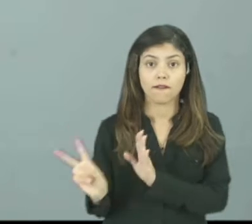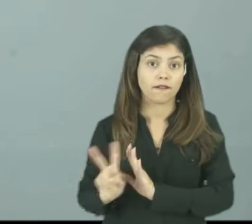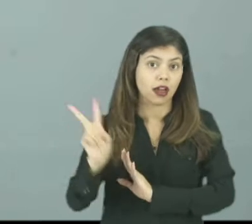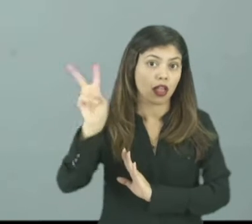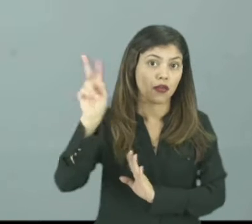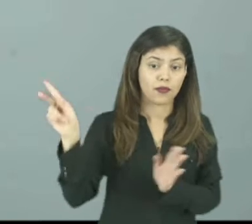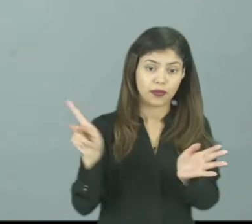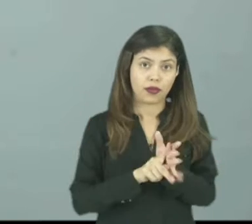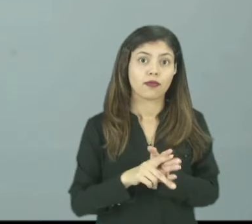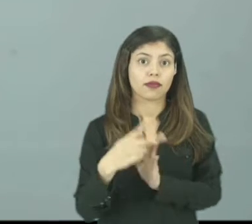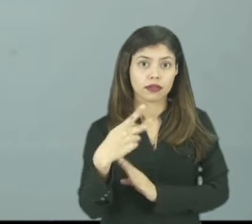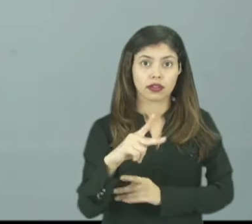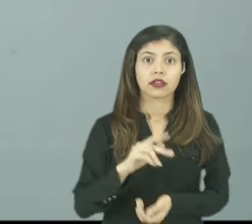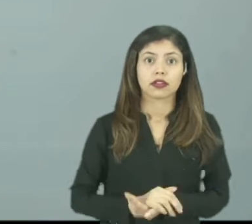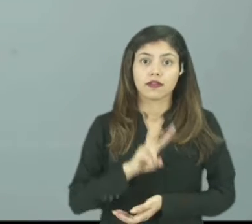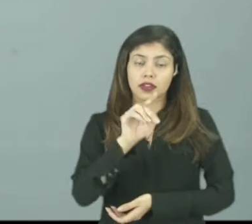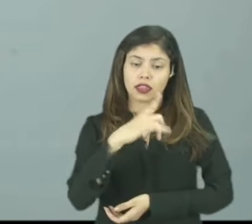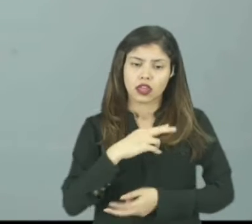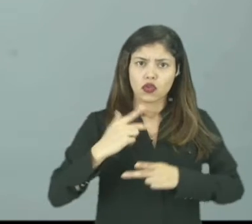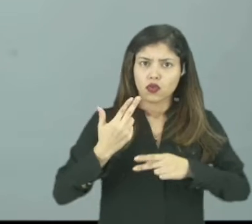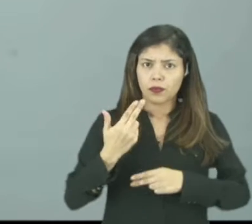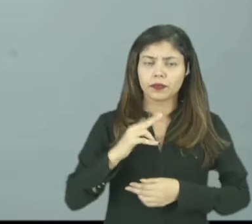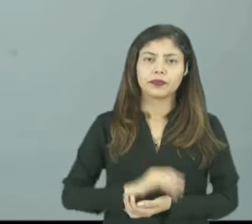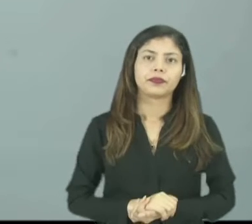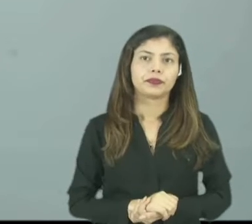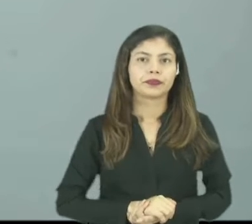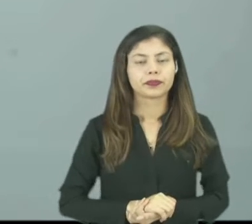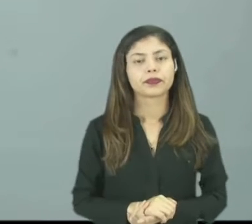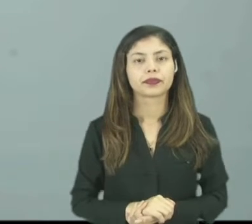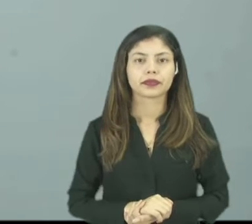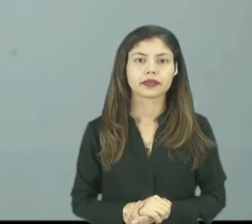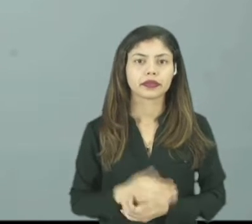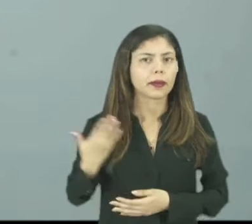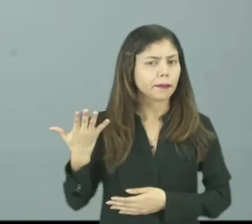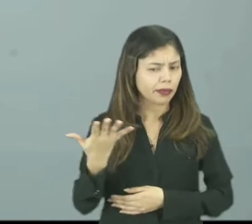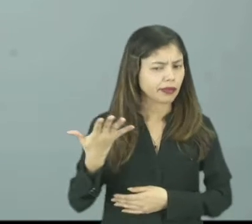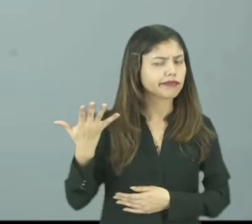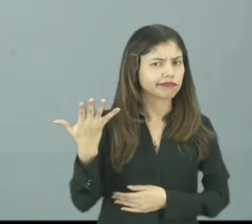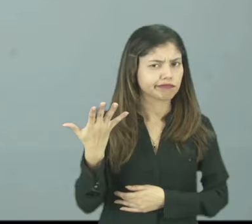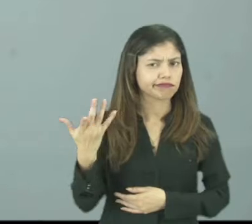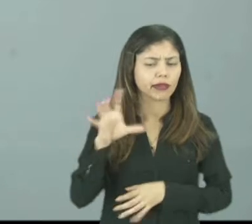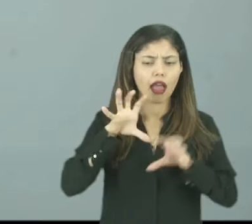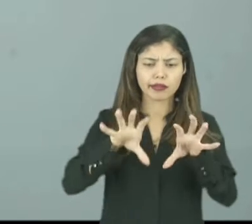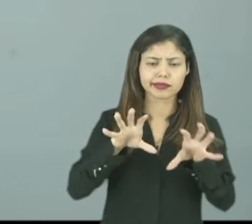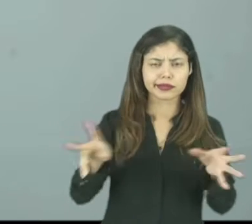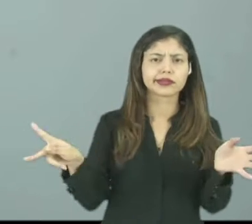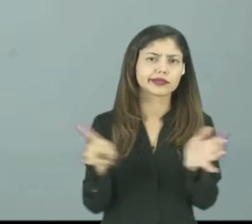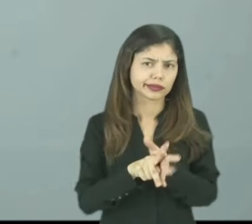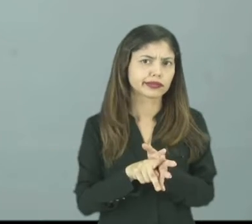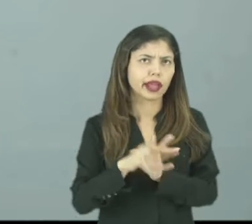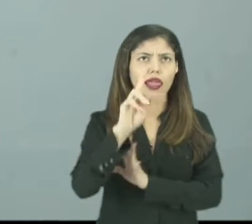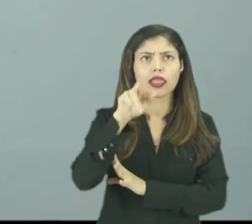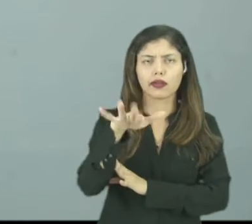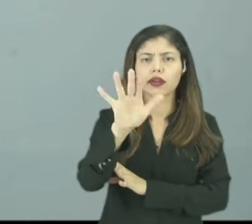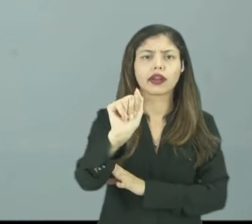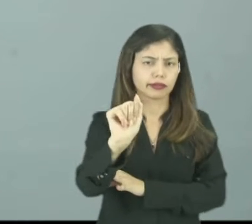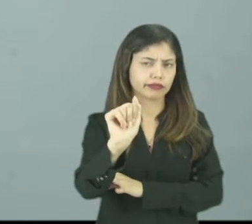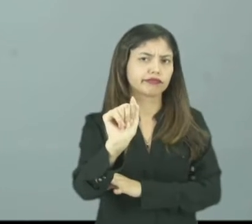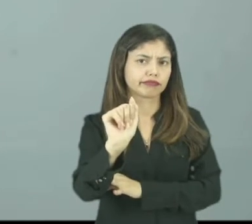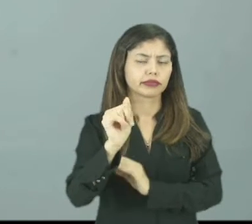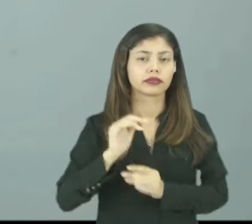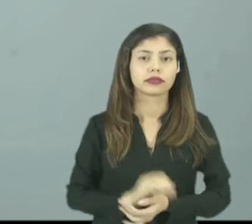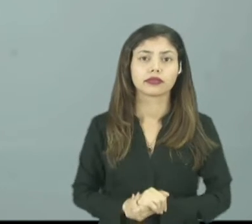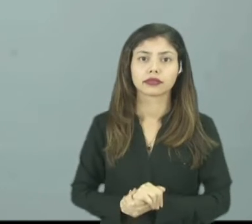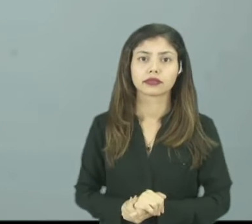desses determinantes serão iguais. Então, é basicamente isso que nós vamos fazer com o Teorema de Jacob. Tudo